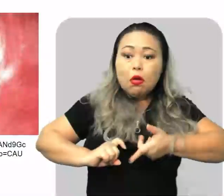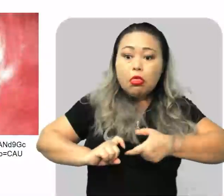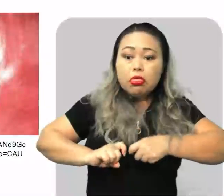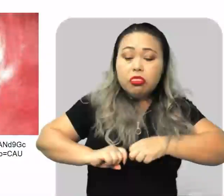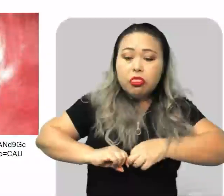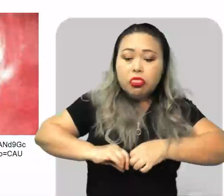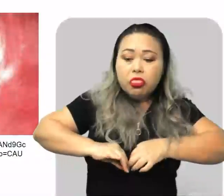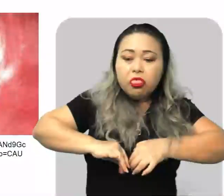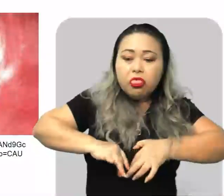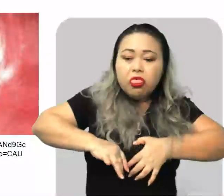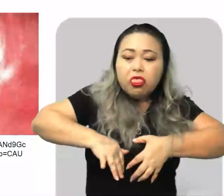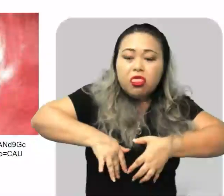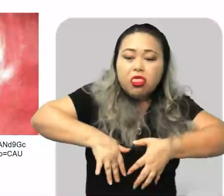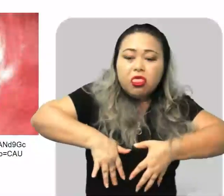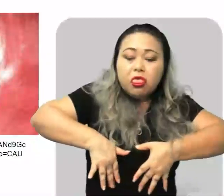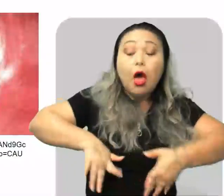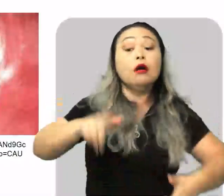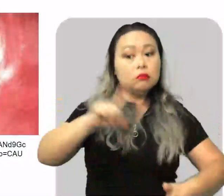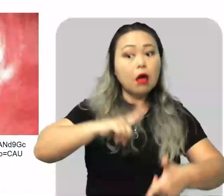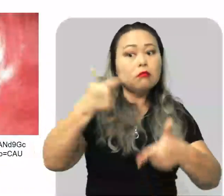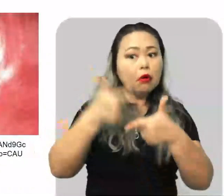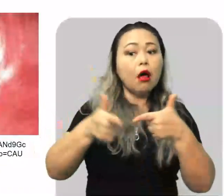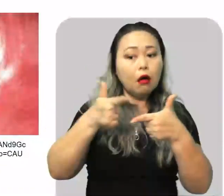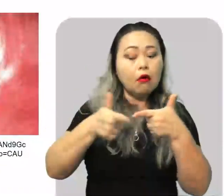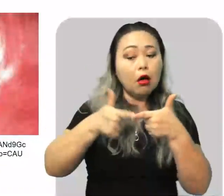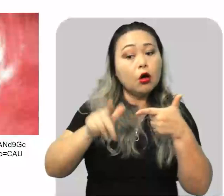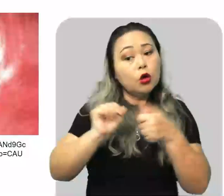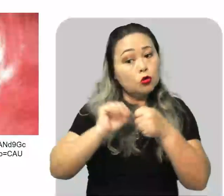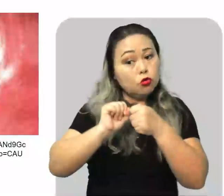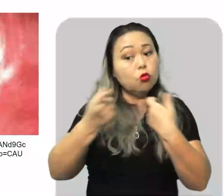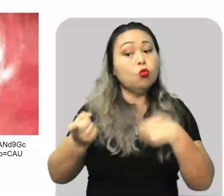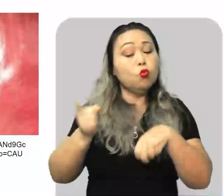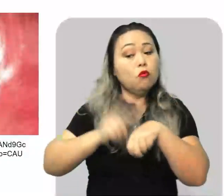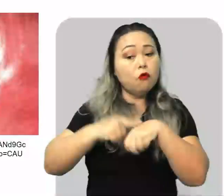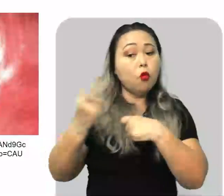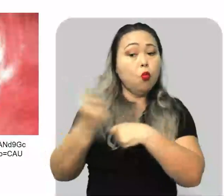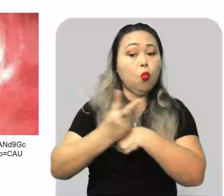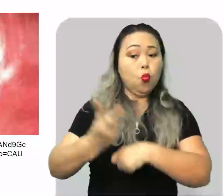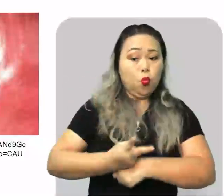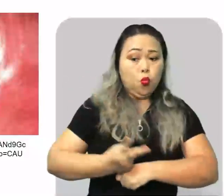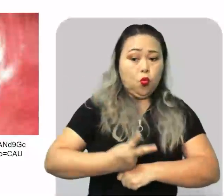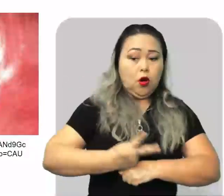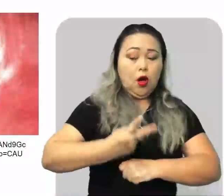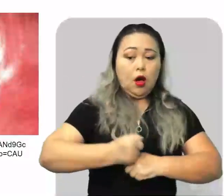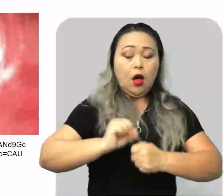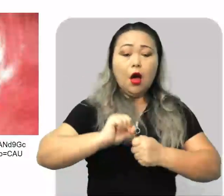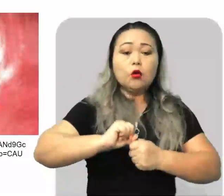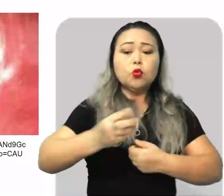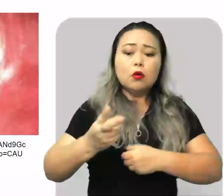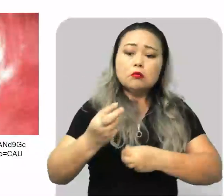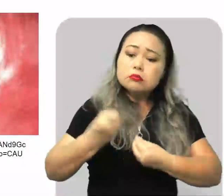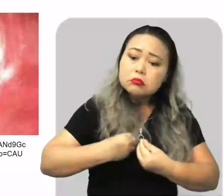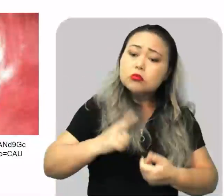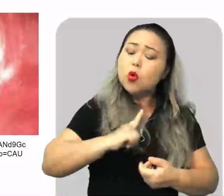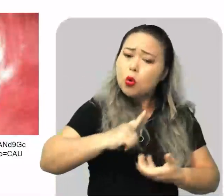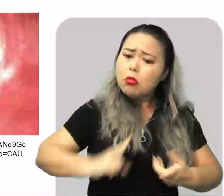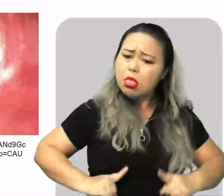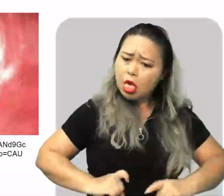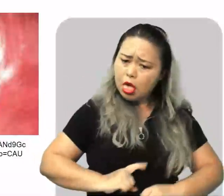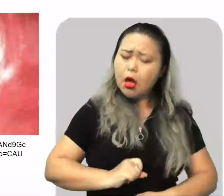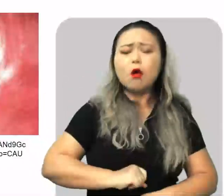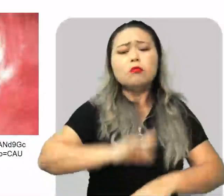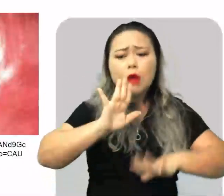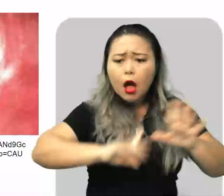reproduzir. Gente, tem problemas seríssimos se não for tratado, tá? Ah, mas todo mundo tem verme. Verdade.